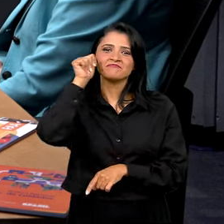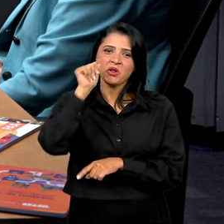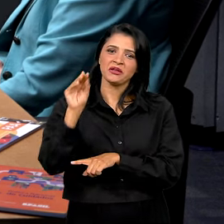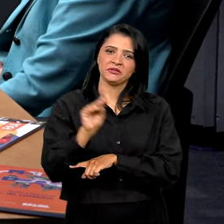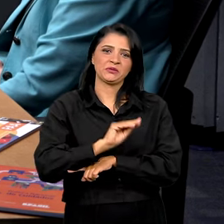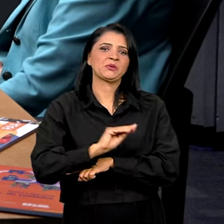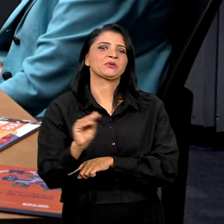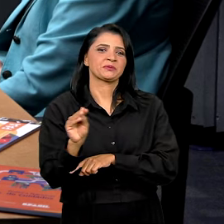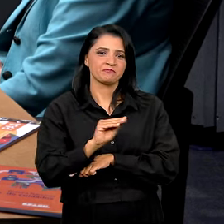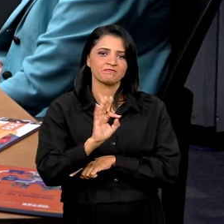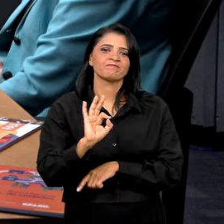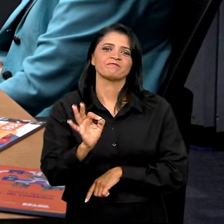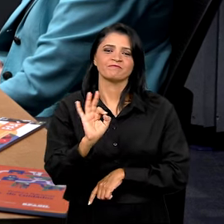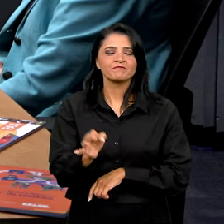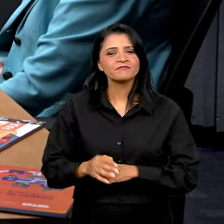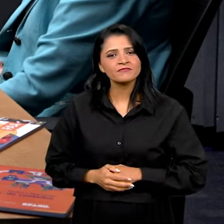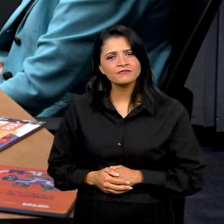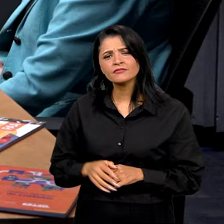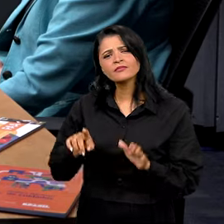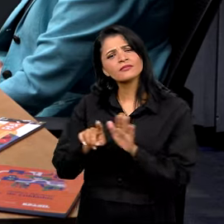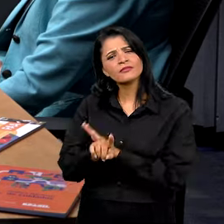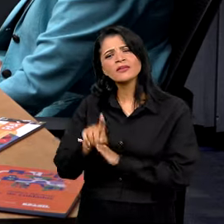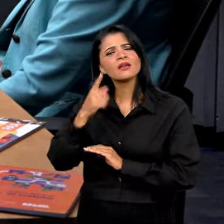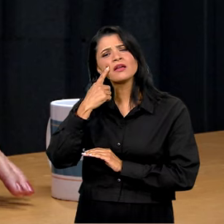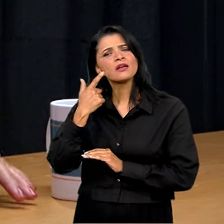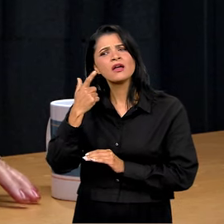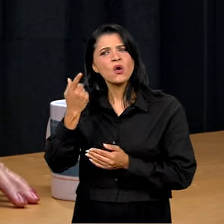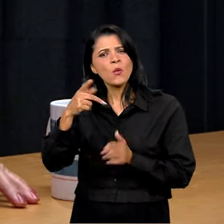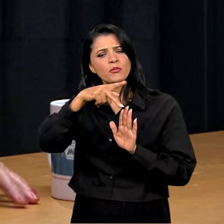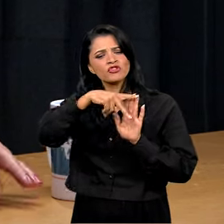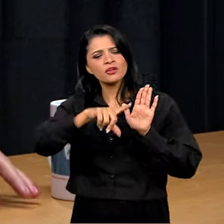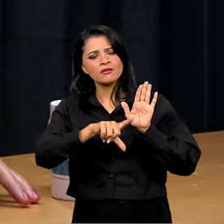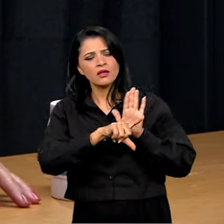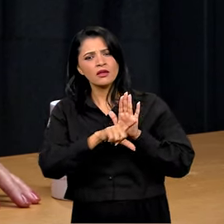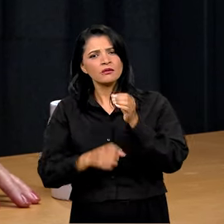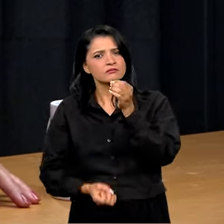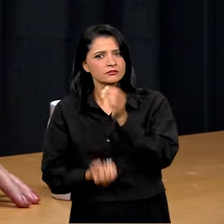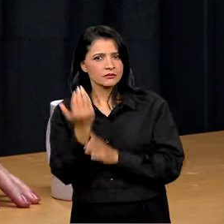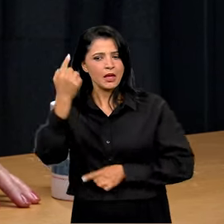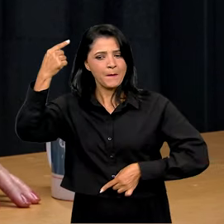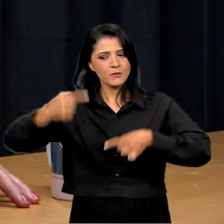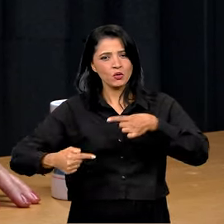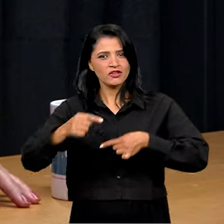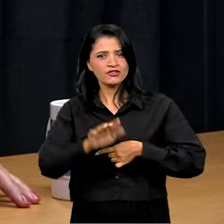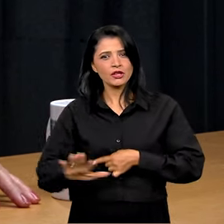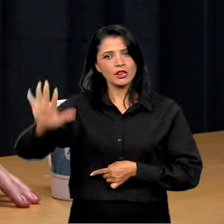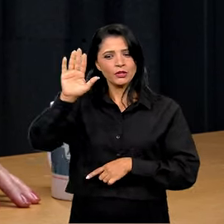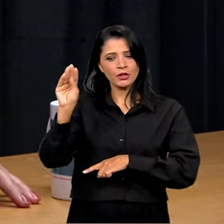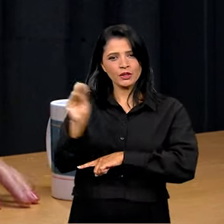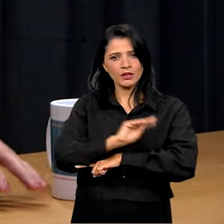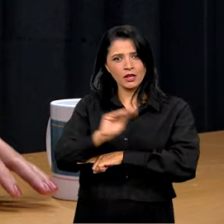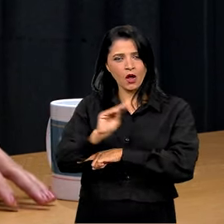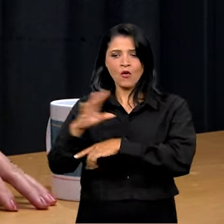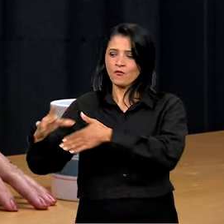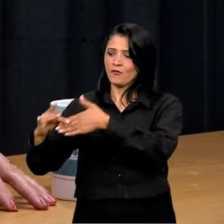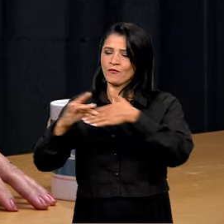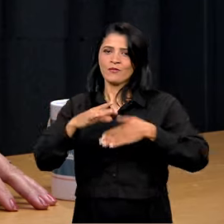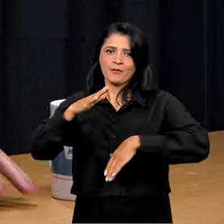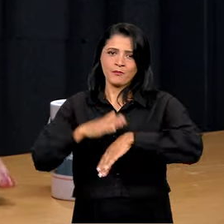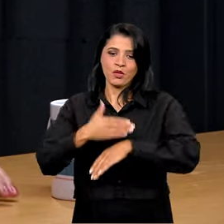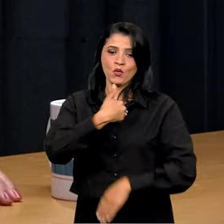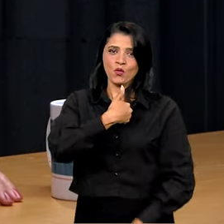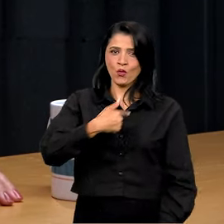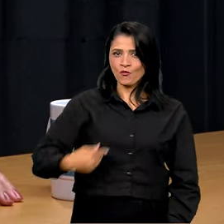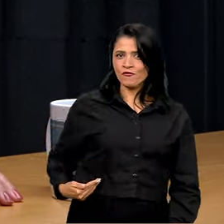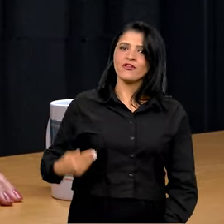mulheres que cuidam exatamente agora secretária o projeto de lei que Visa instituir a política nacional de cuidados foi enviada pelo